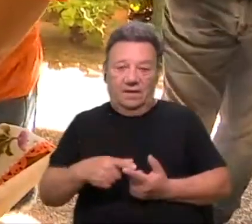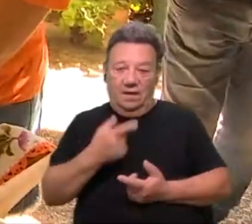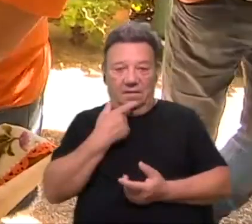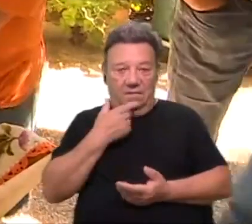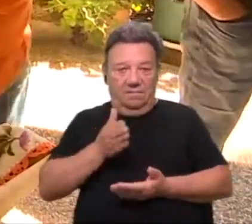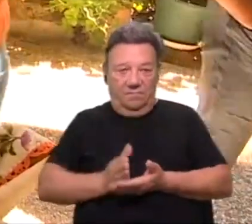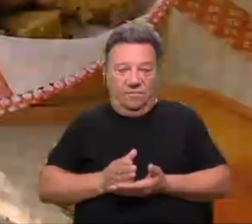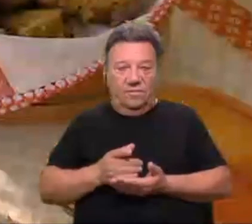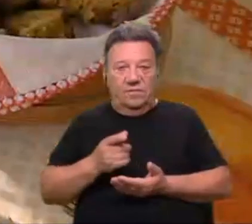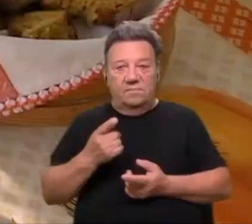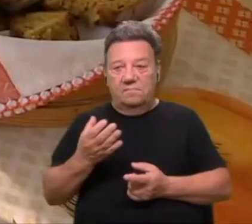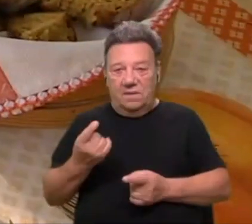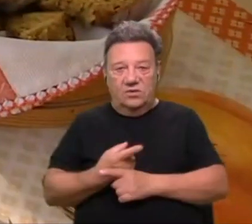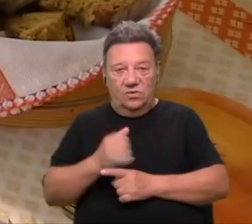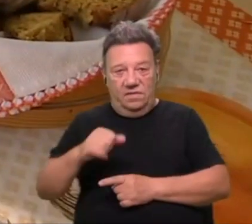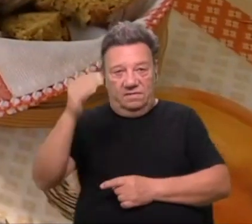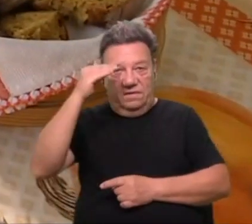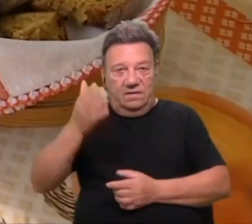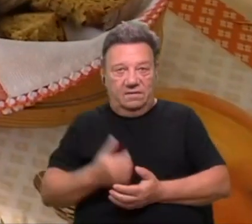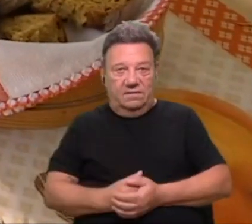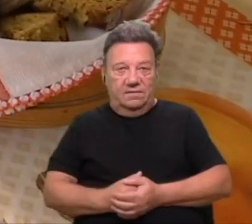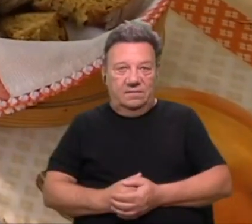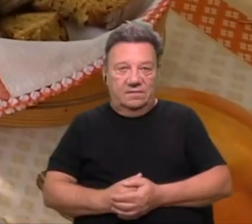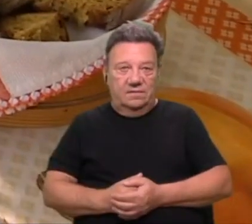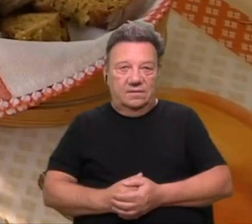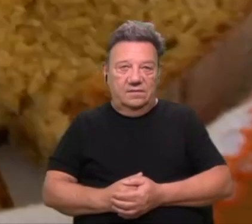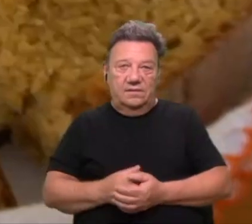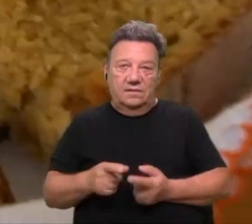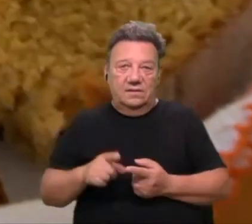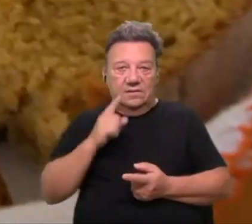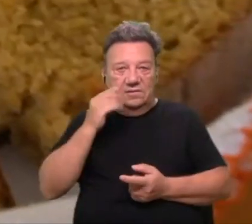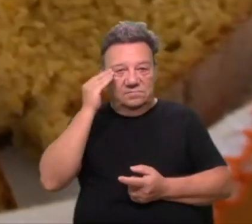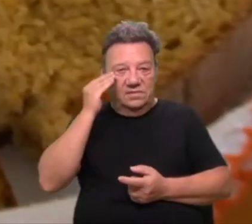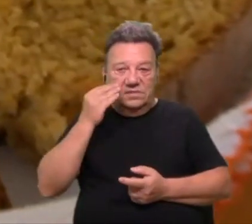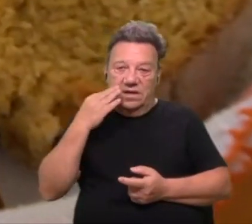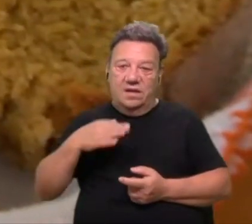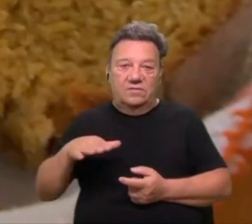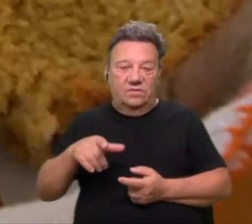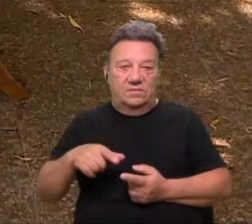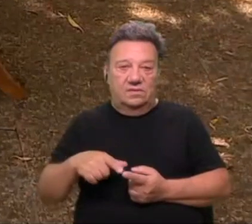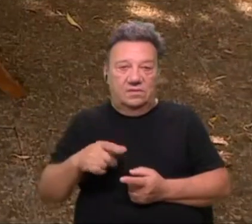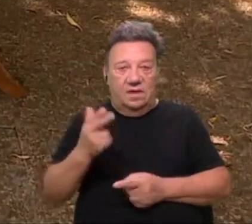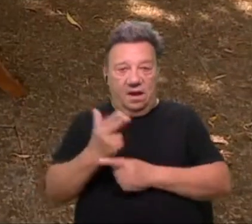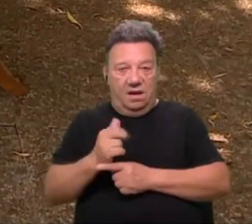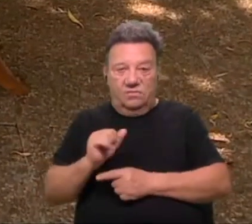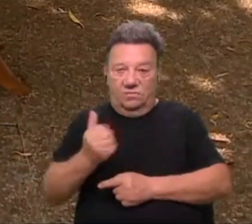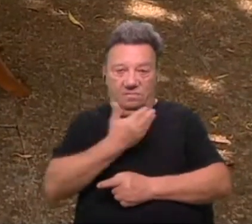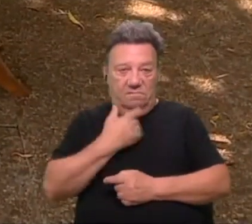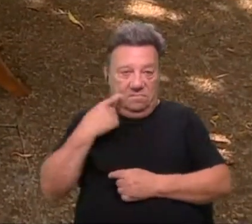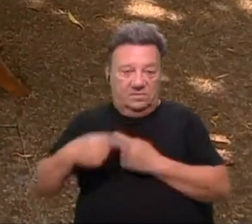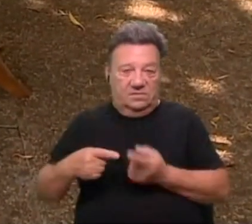com outros produtos da terra são experiências de natureza e de artes do passado